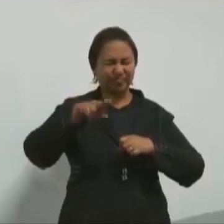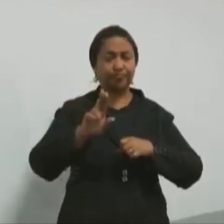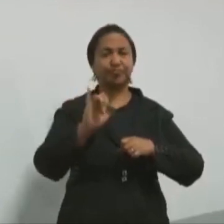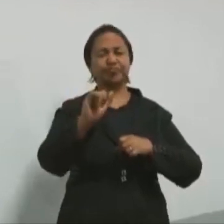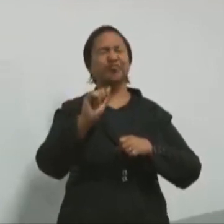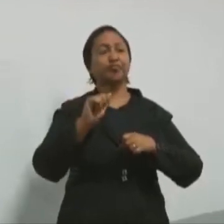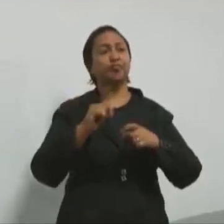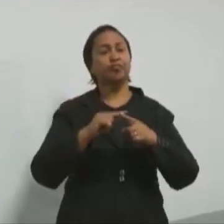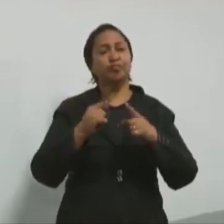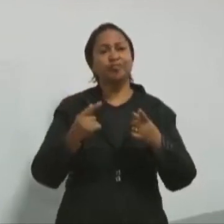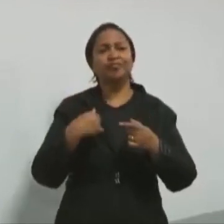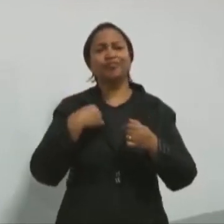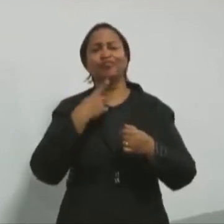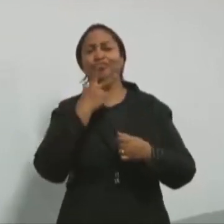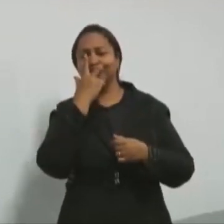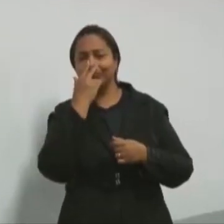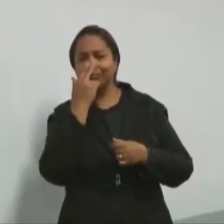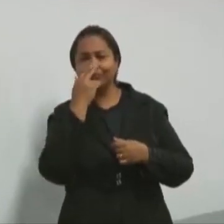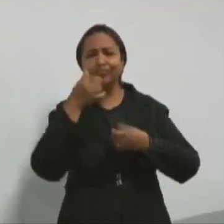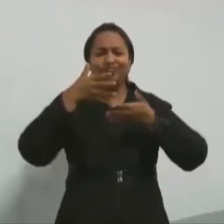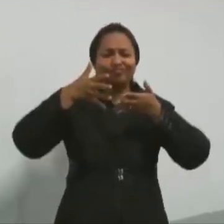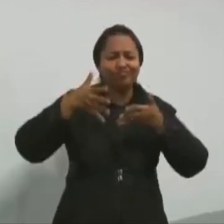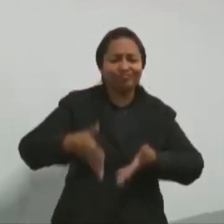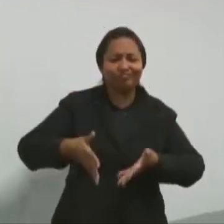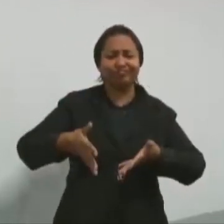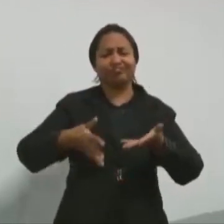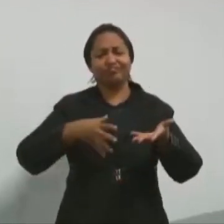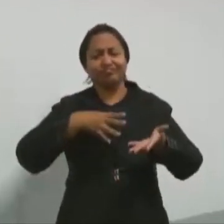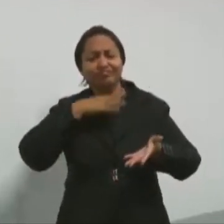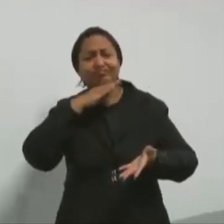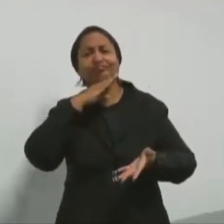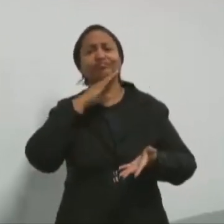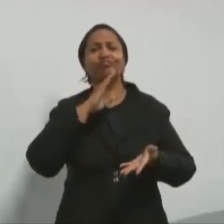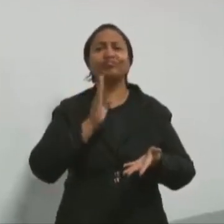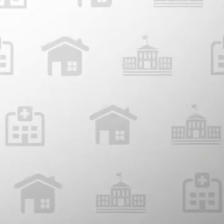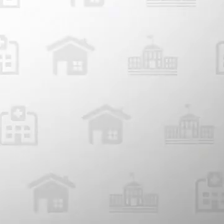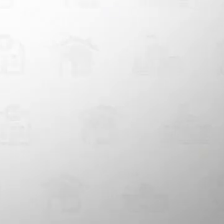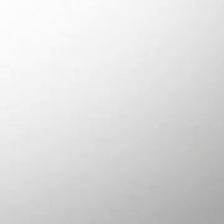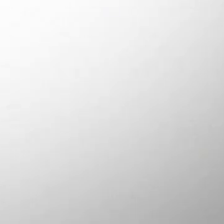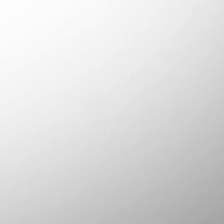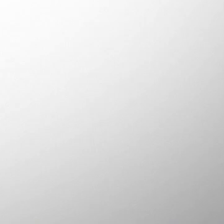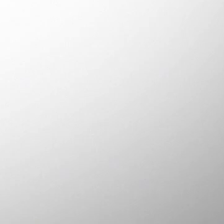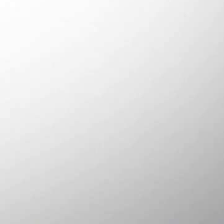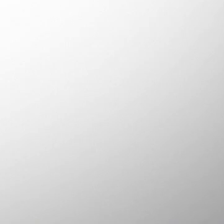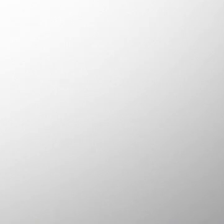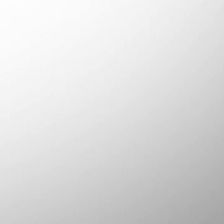ea população continua a sofrer com essa deficiência